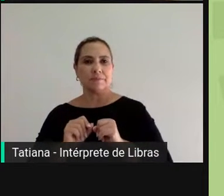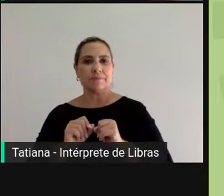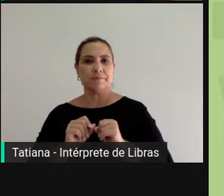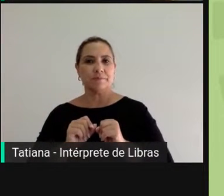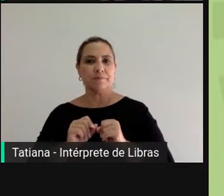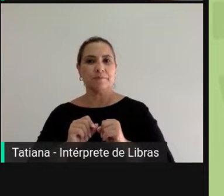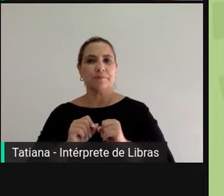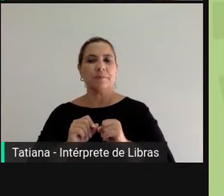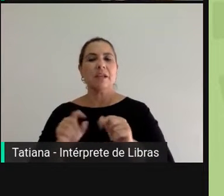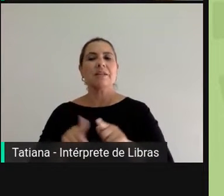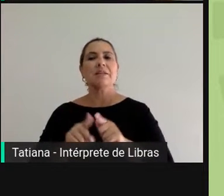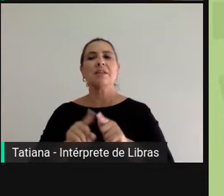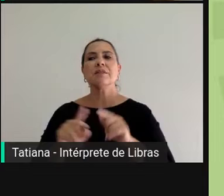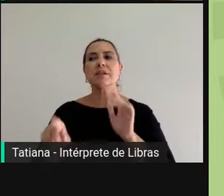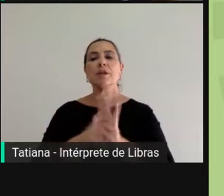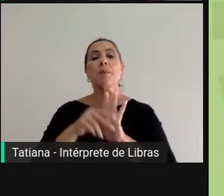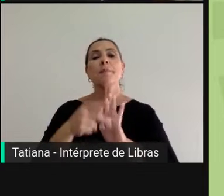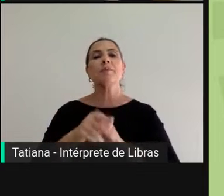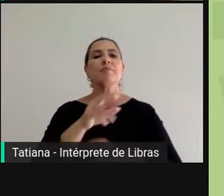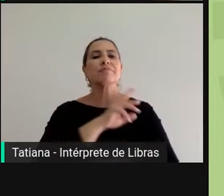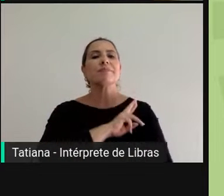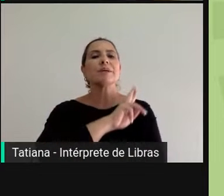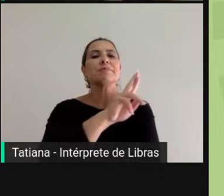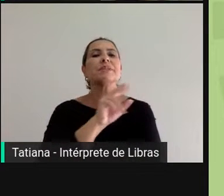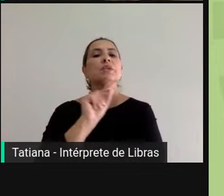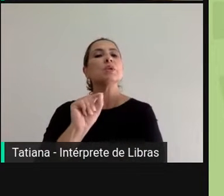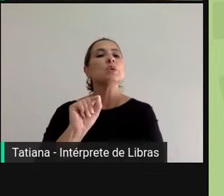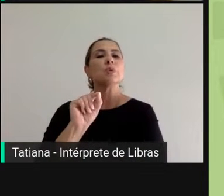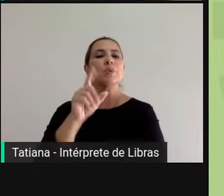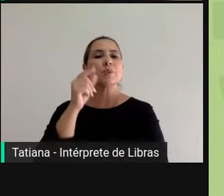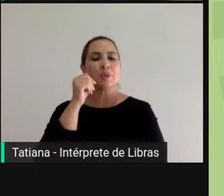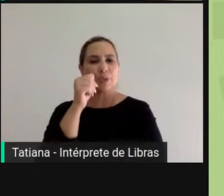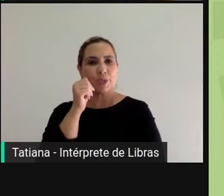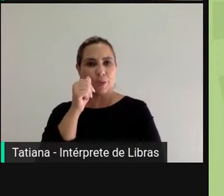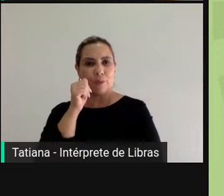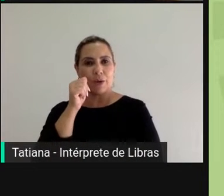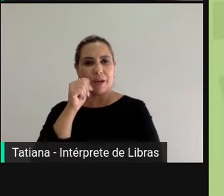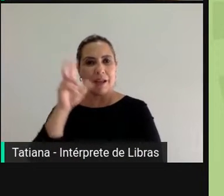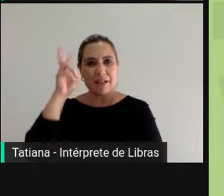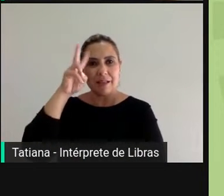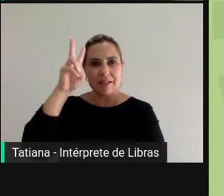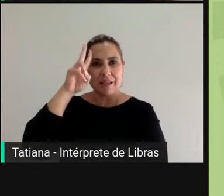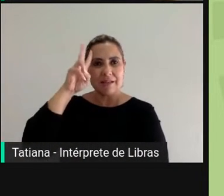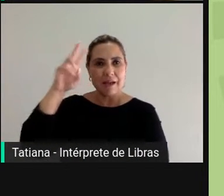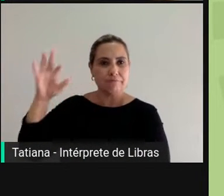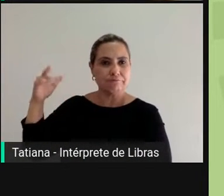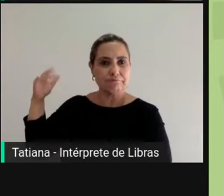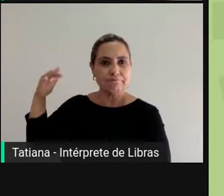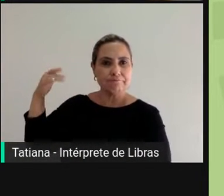para fazer essa própria representação de mulheres e das pautas históricas do movimento